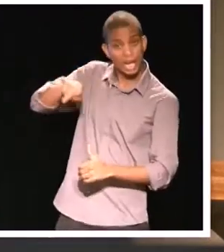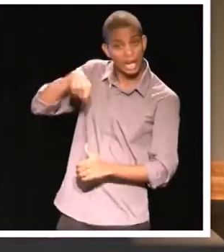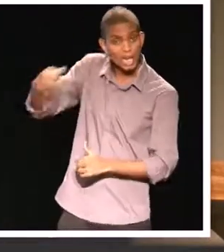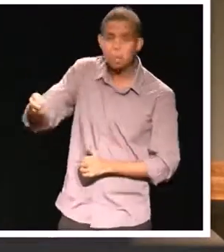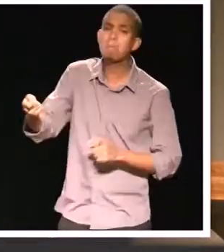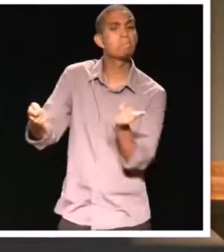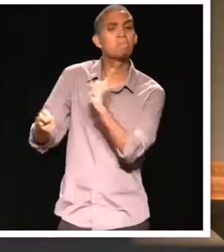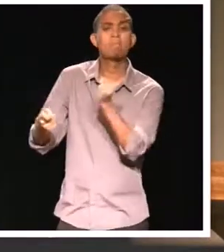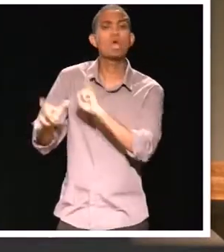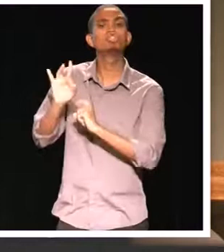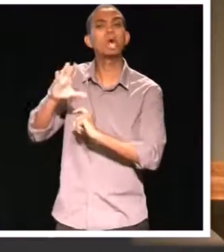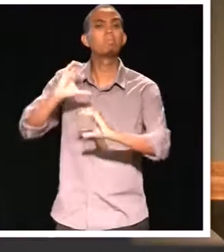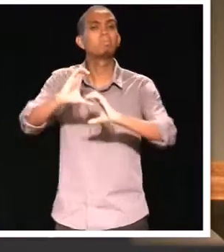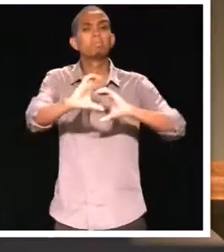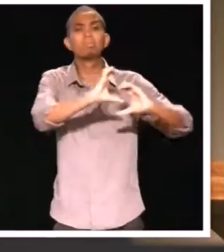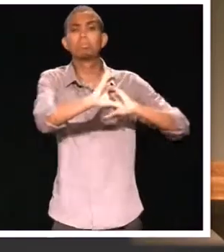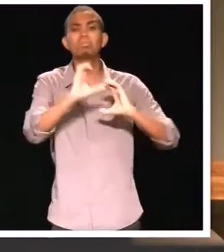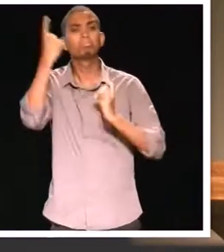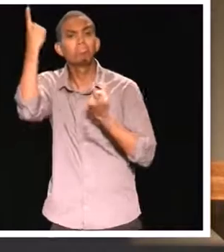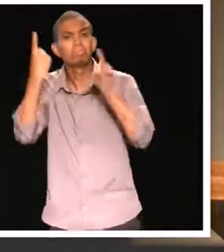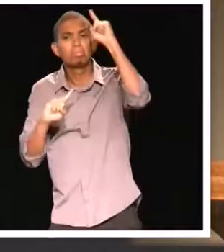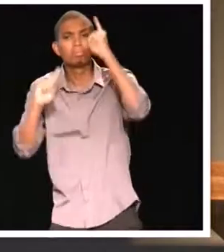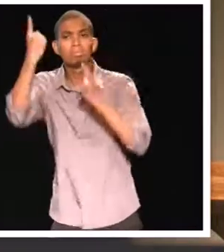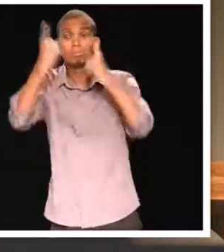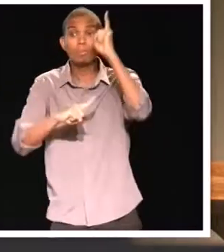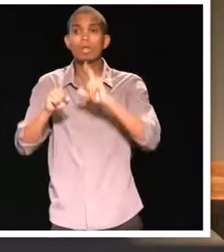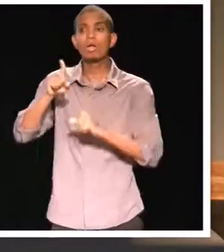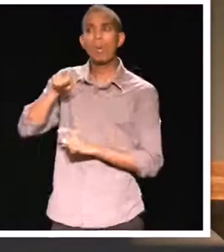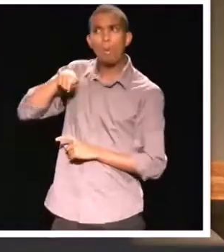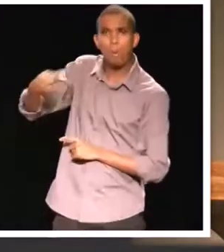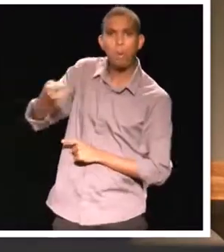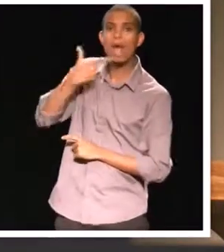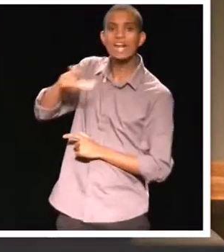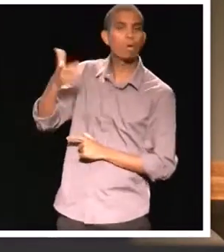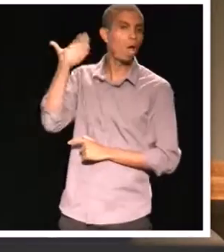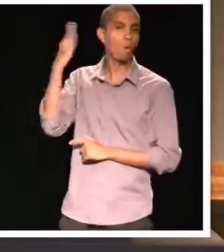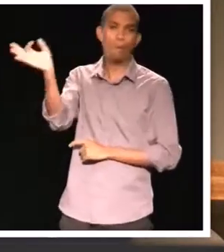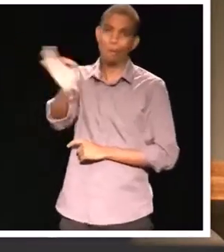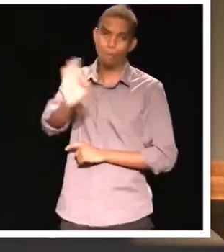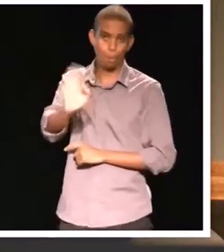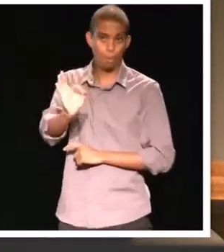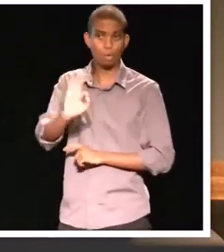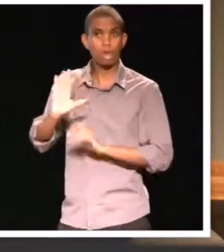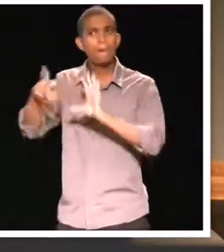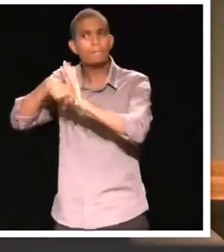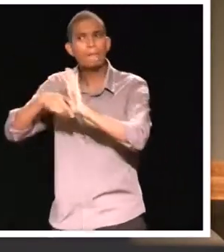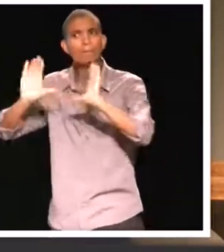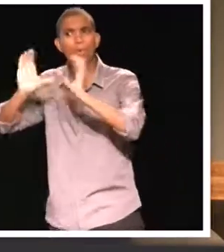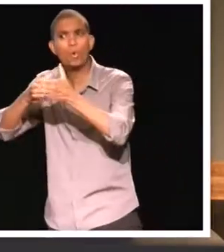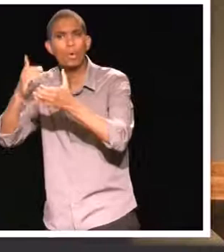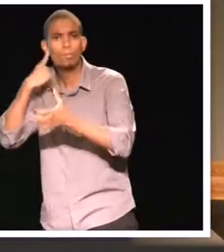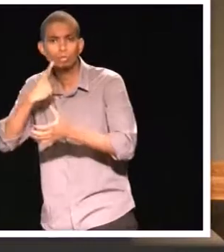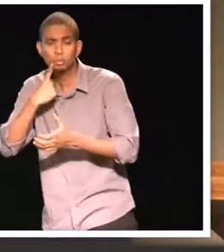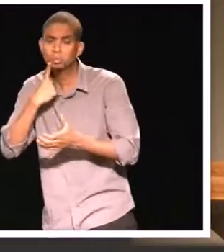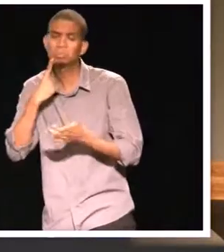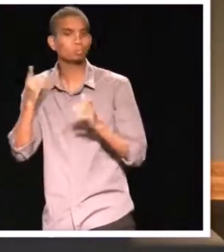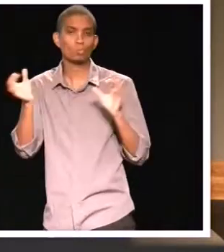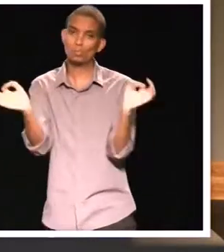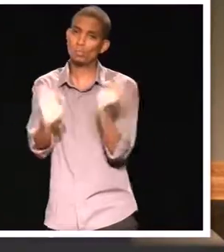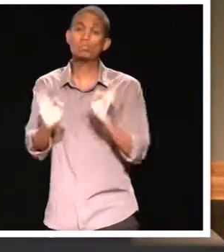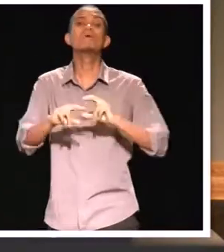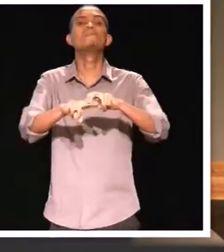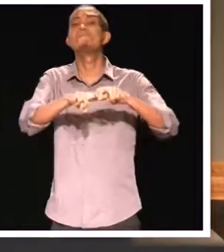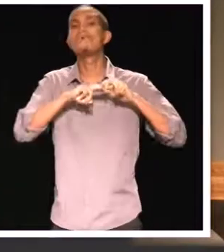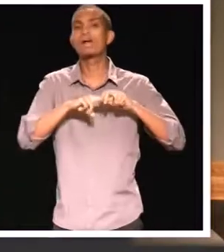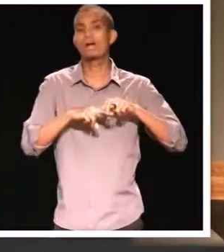comportamento comunicativo gestual, mas não uma língua. Não estava ligada a grupo nenhum, porque o oralismo fazia com